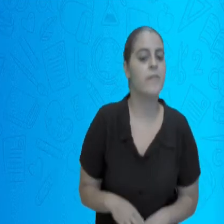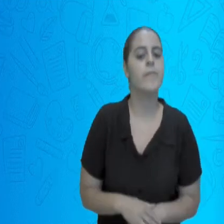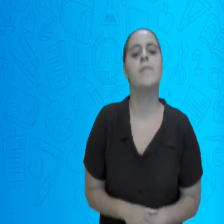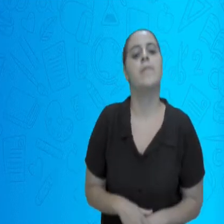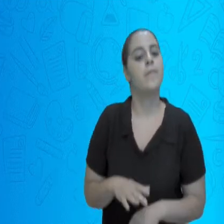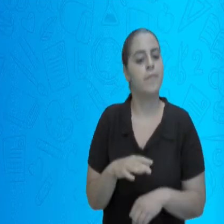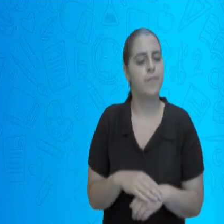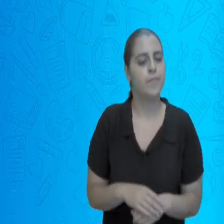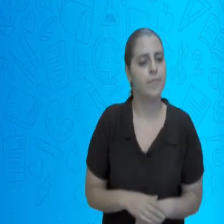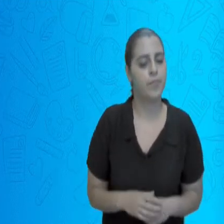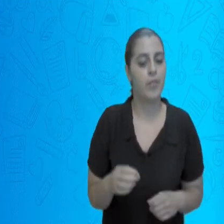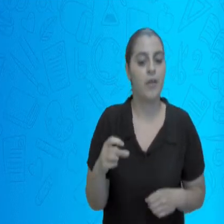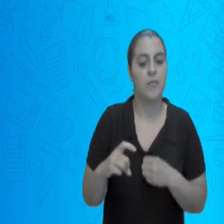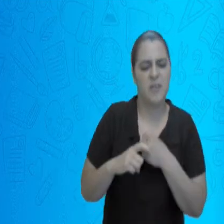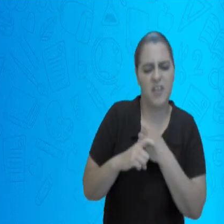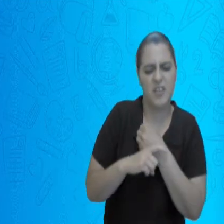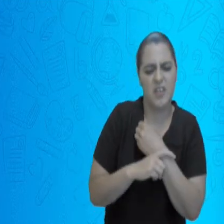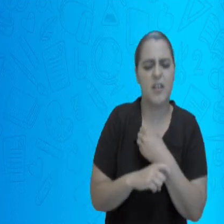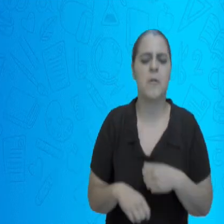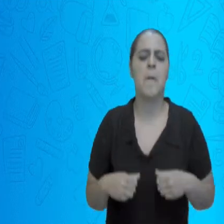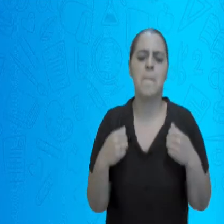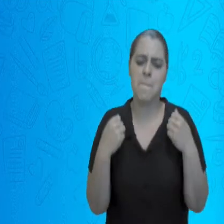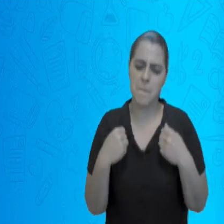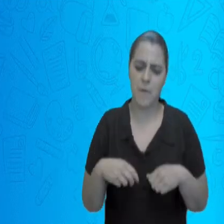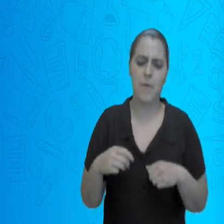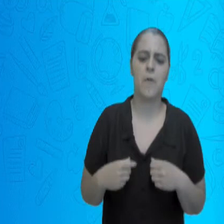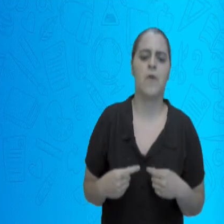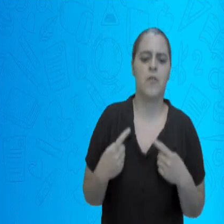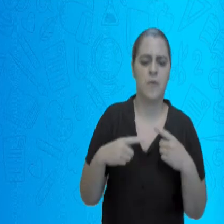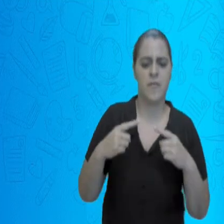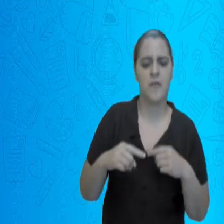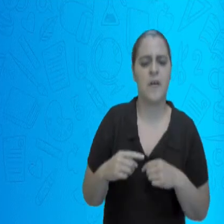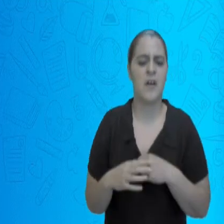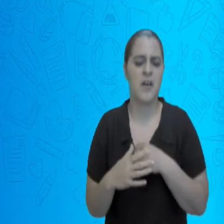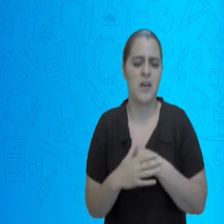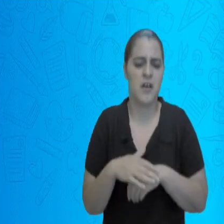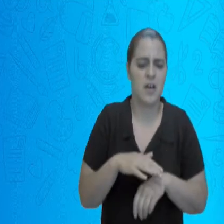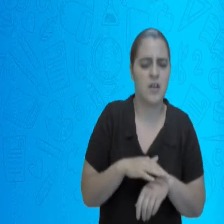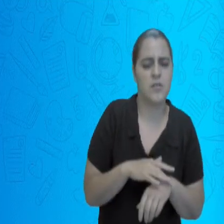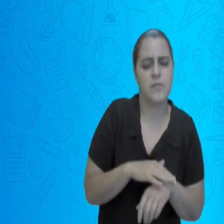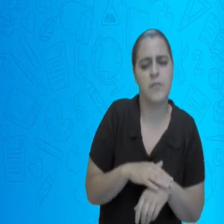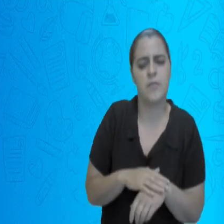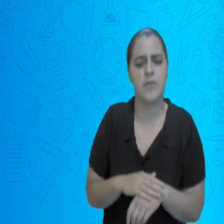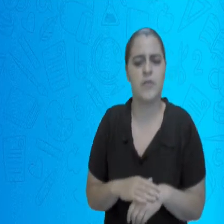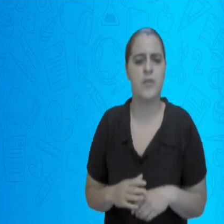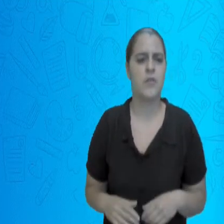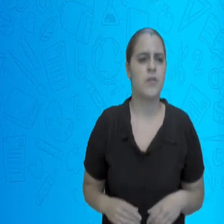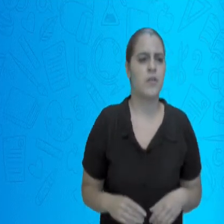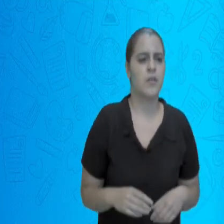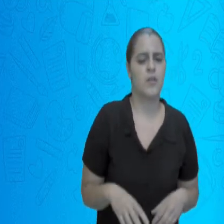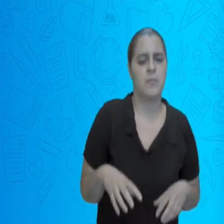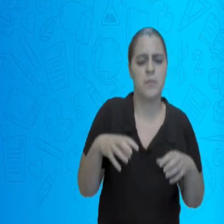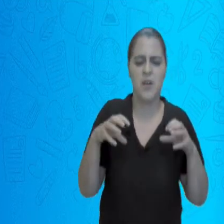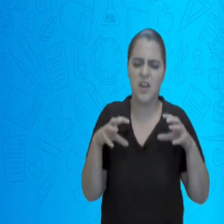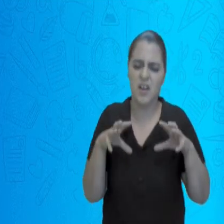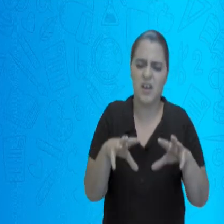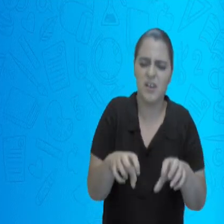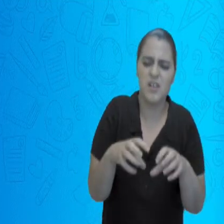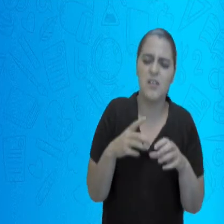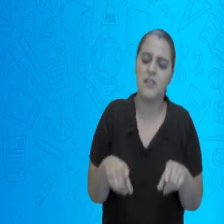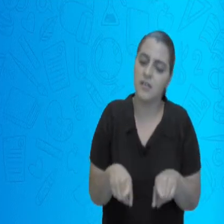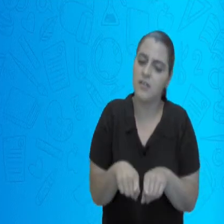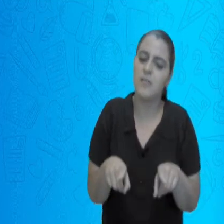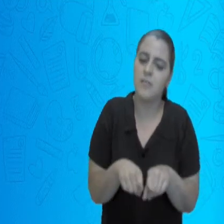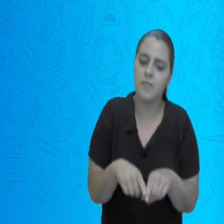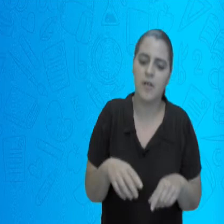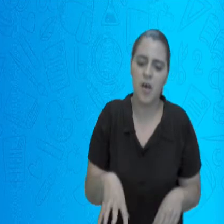tá? As bactérias, elas são responsáveis pela pneumonia, pela tuberculose, e que a gente tem que ter cuidado com